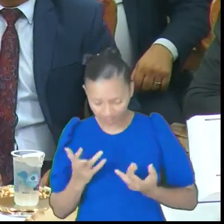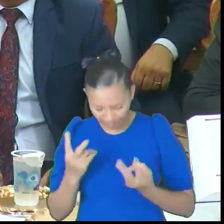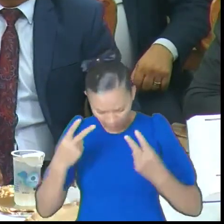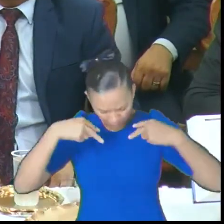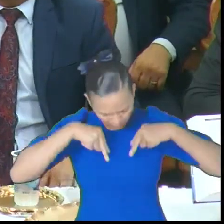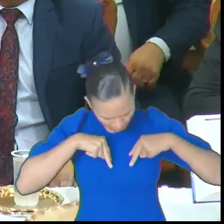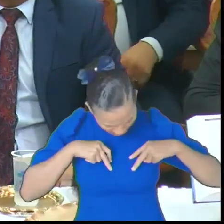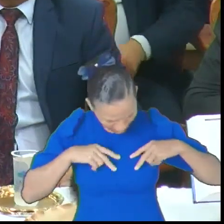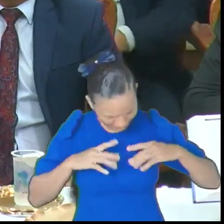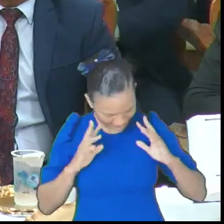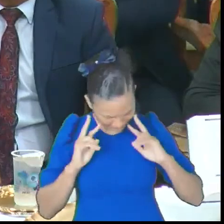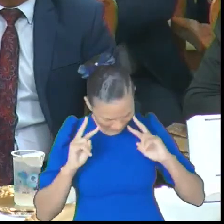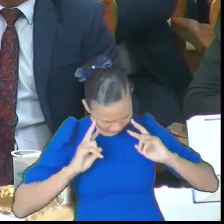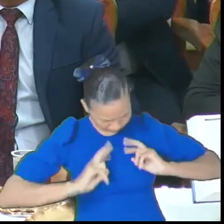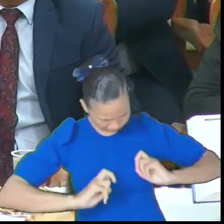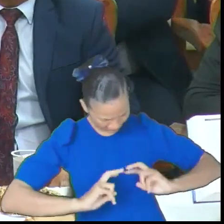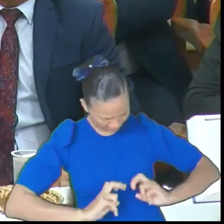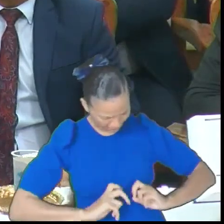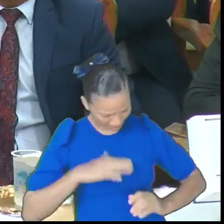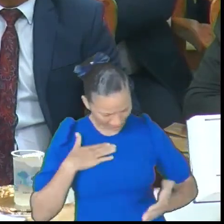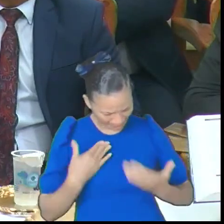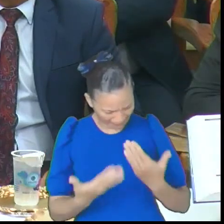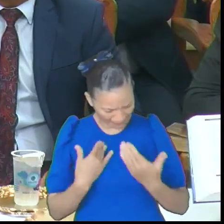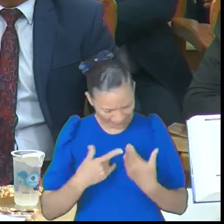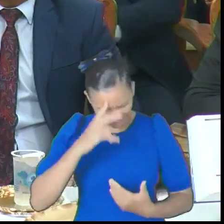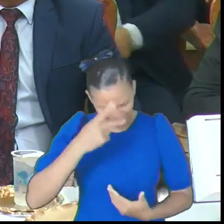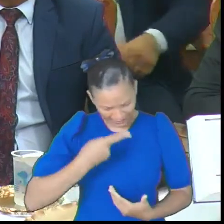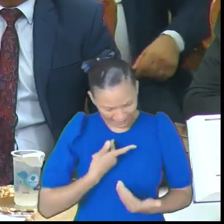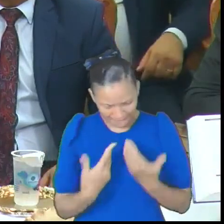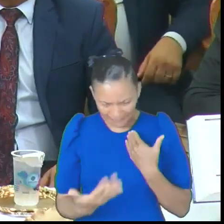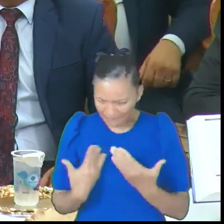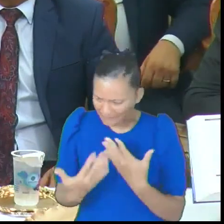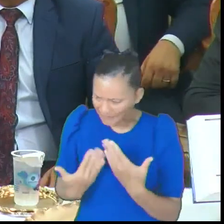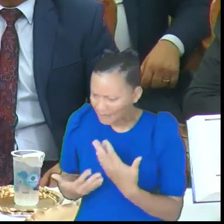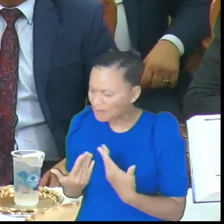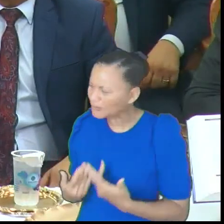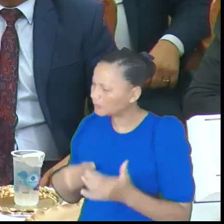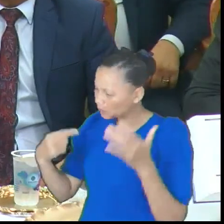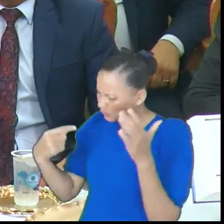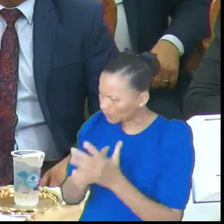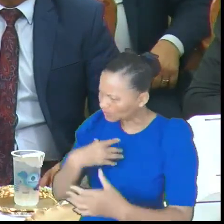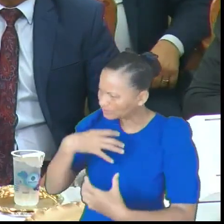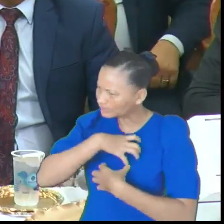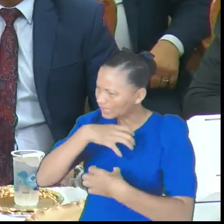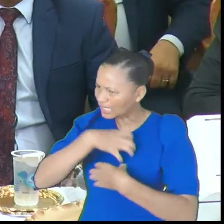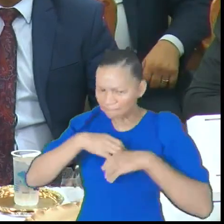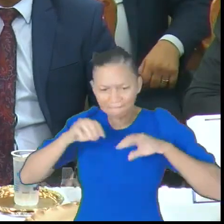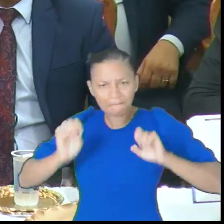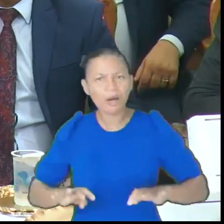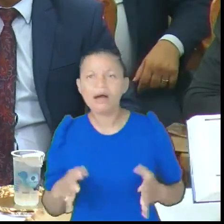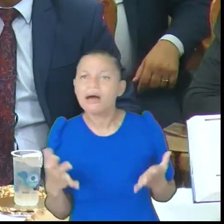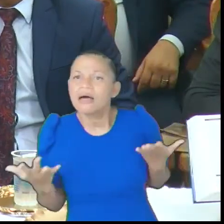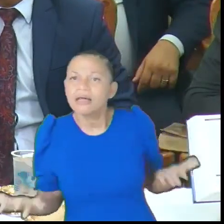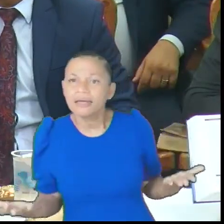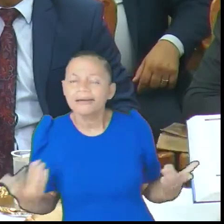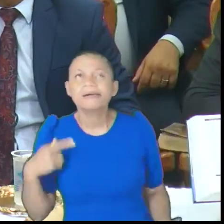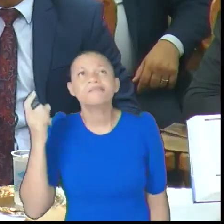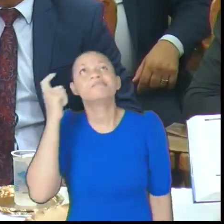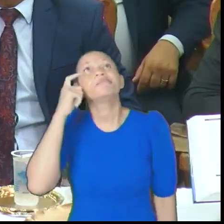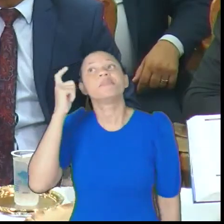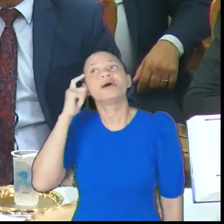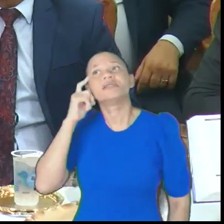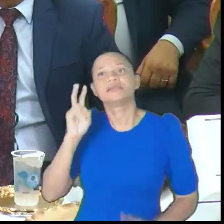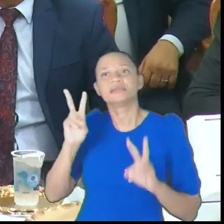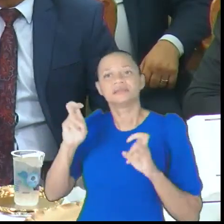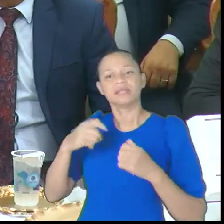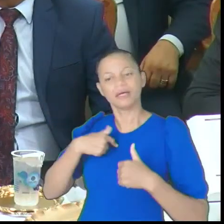dentro de mim e converso comigo mesmo e pergunto: como é que anda aí? E pensar sobre